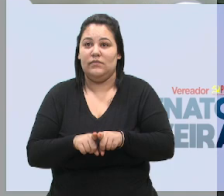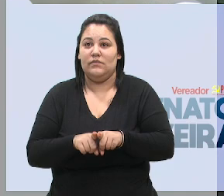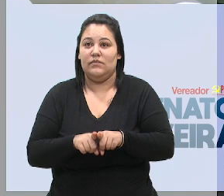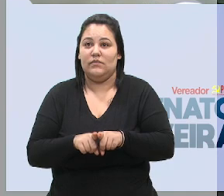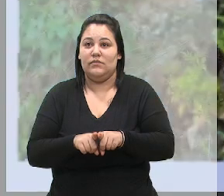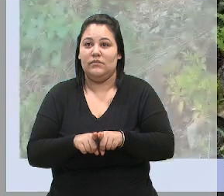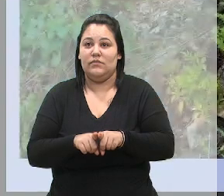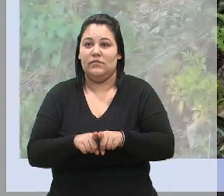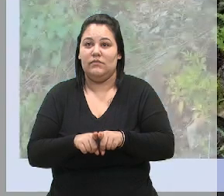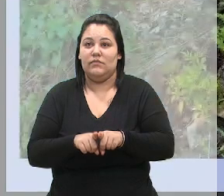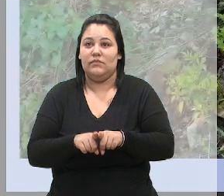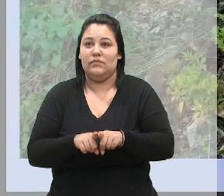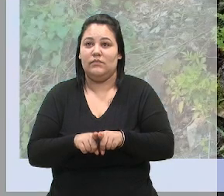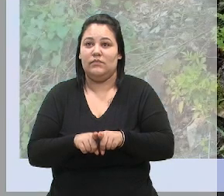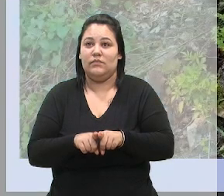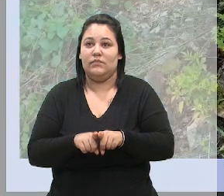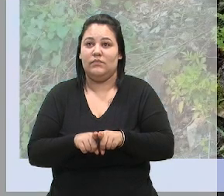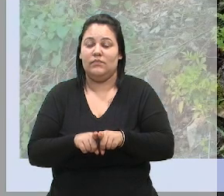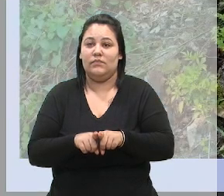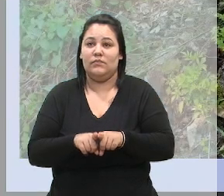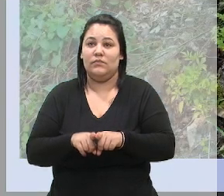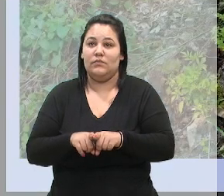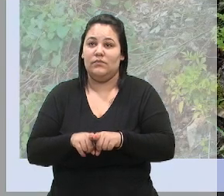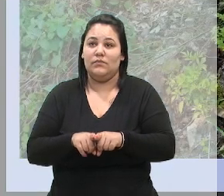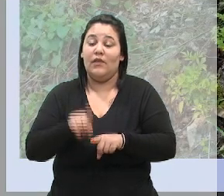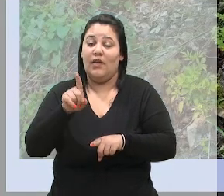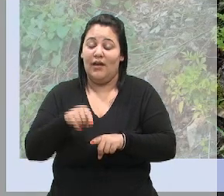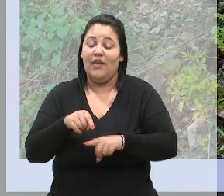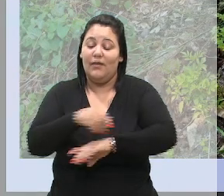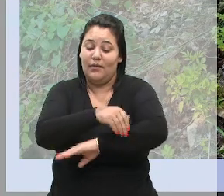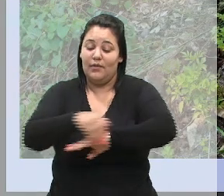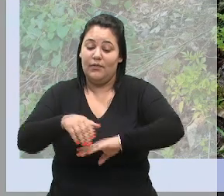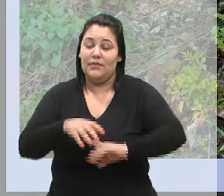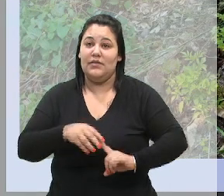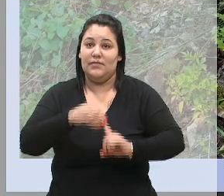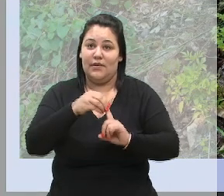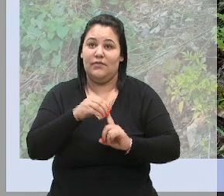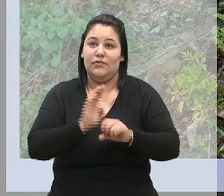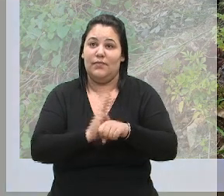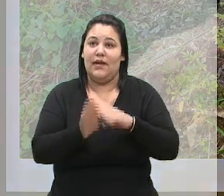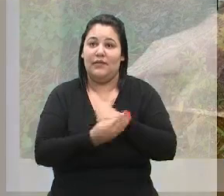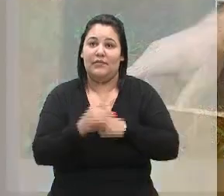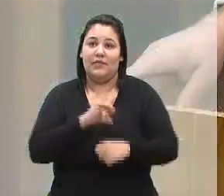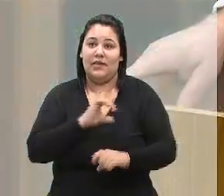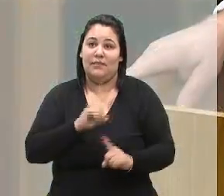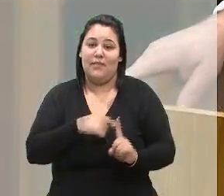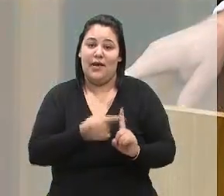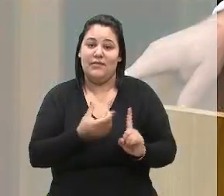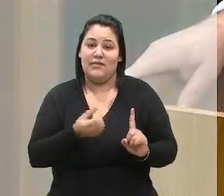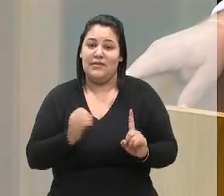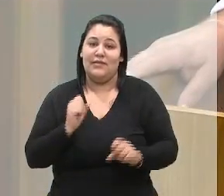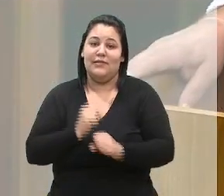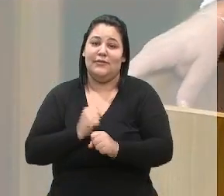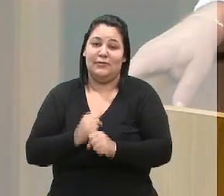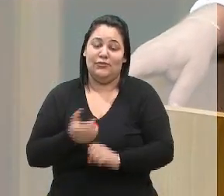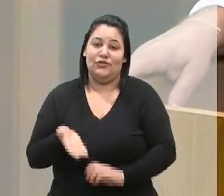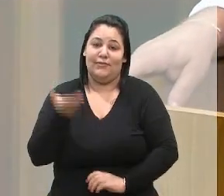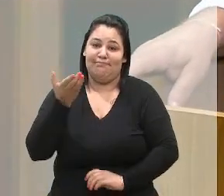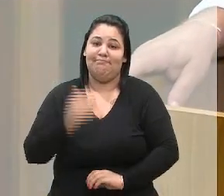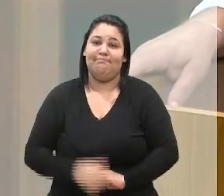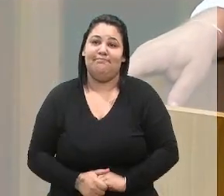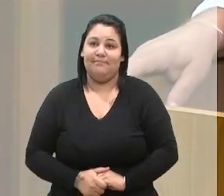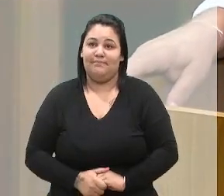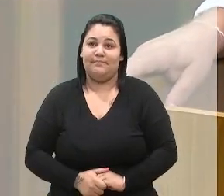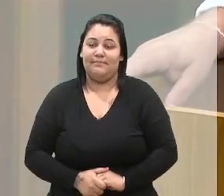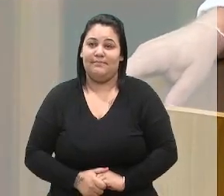numa rua principal do bairro Nossa Senhora de Fátima, que tem mais de 60 anos. É a rua principal, rua dada